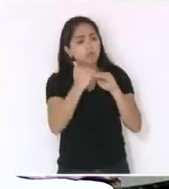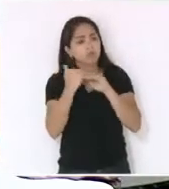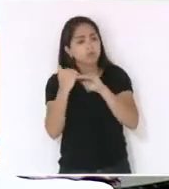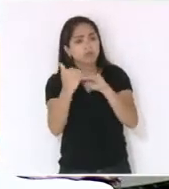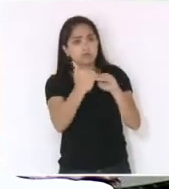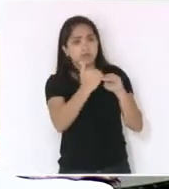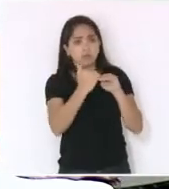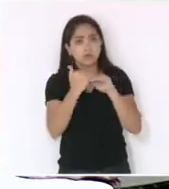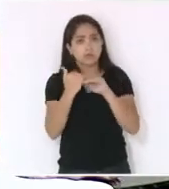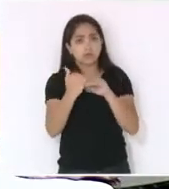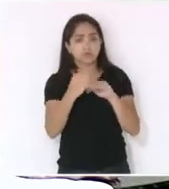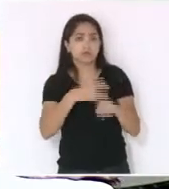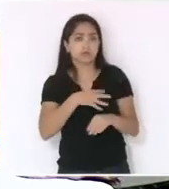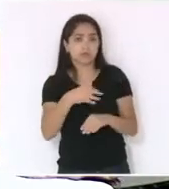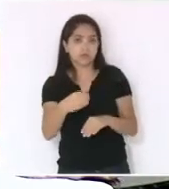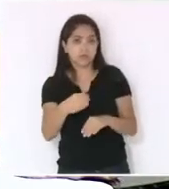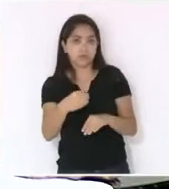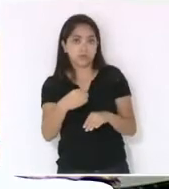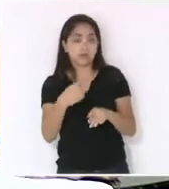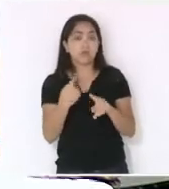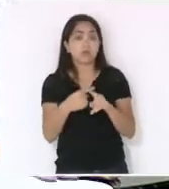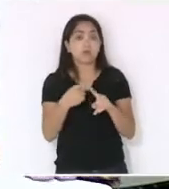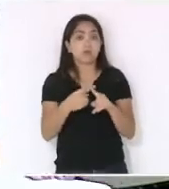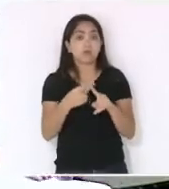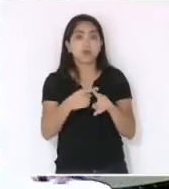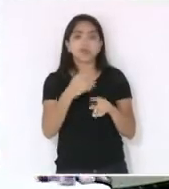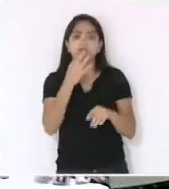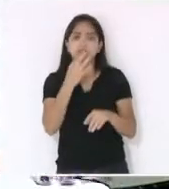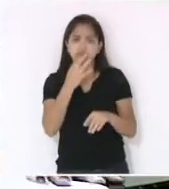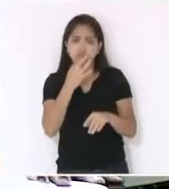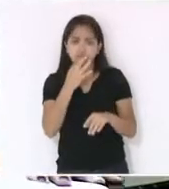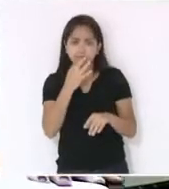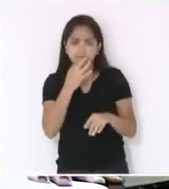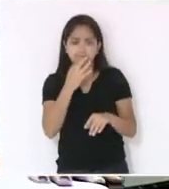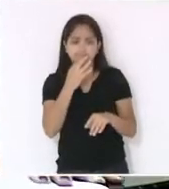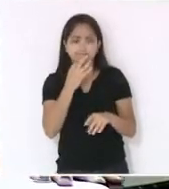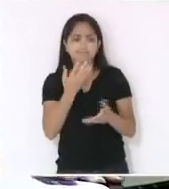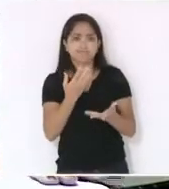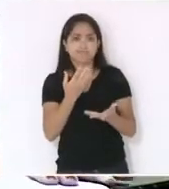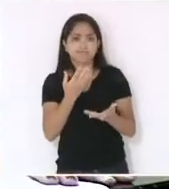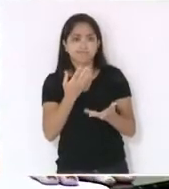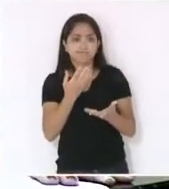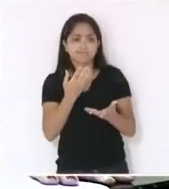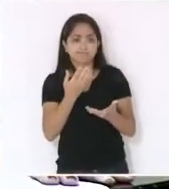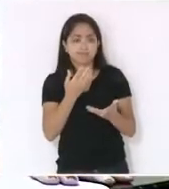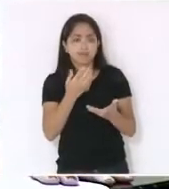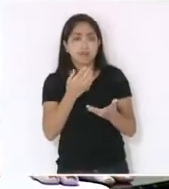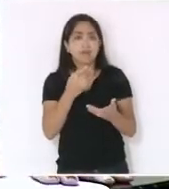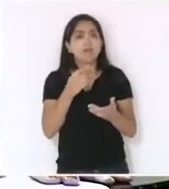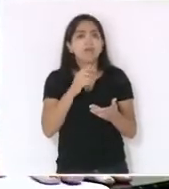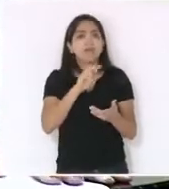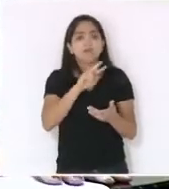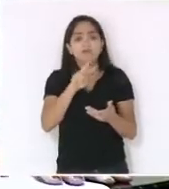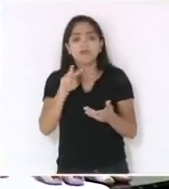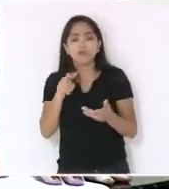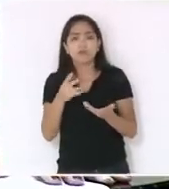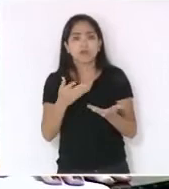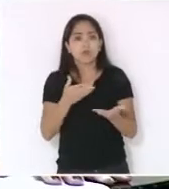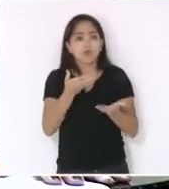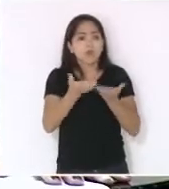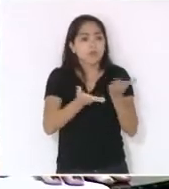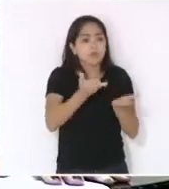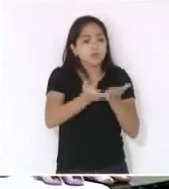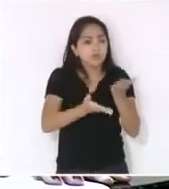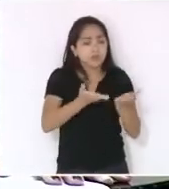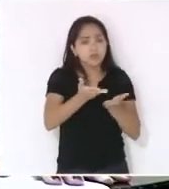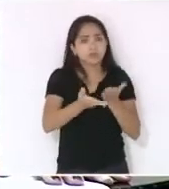LGBTs. Porque nós conhecemos e vivenciamos de perto a diferença com que eles são tratados.